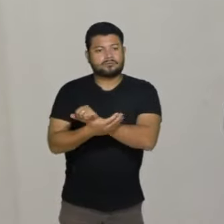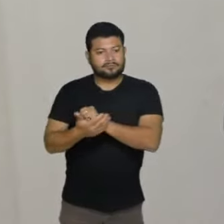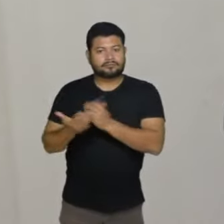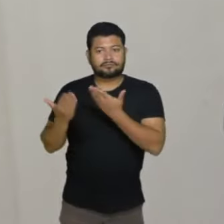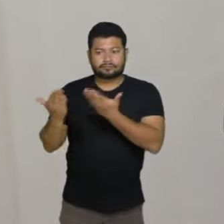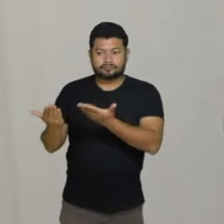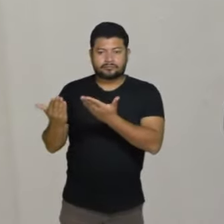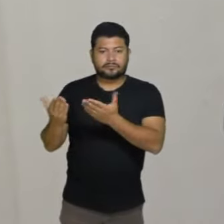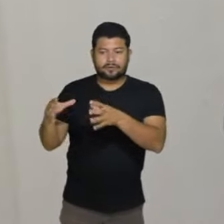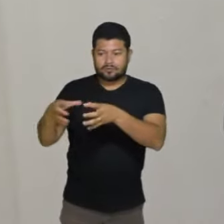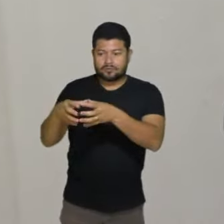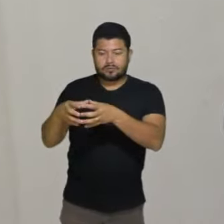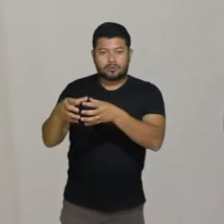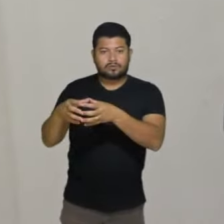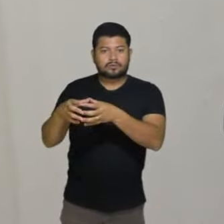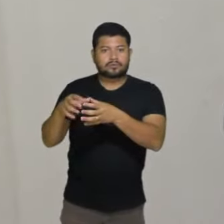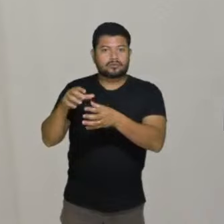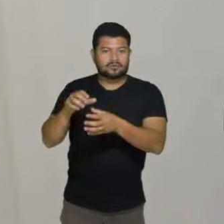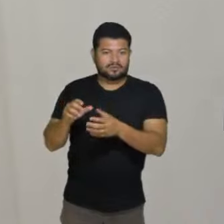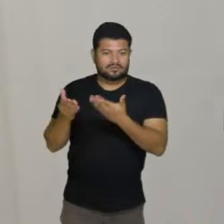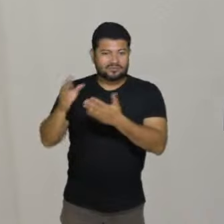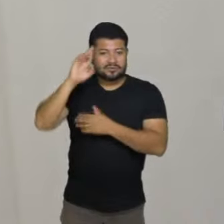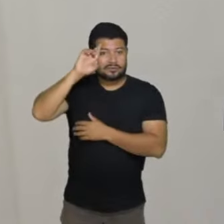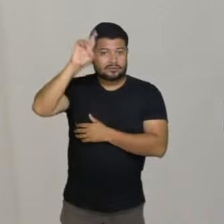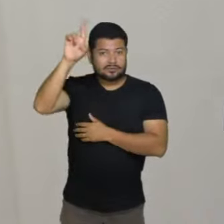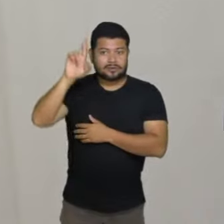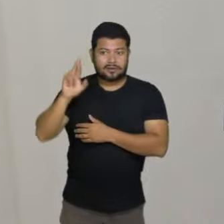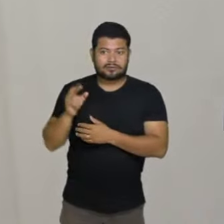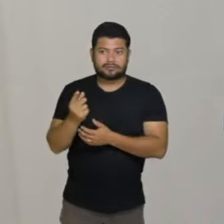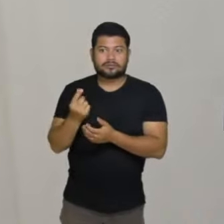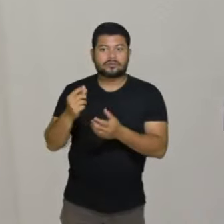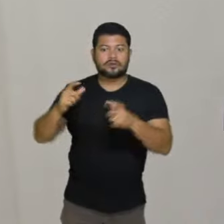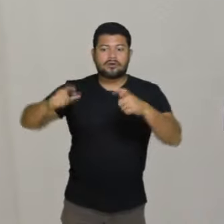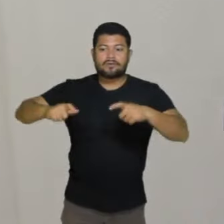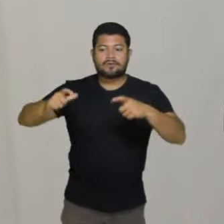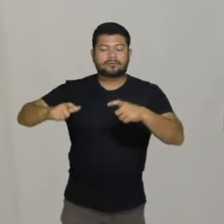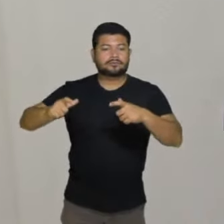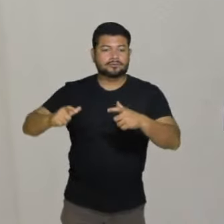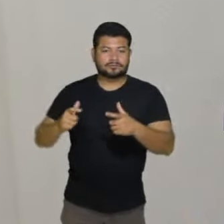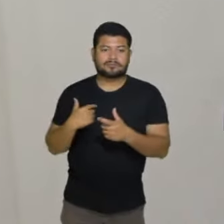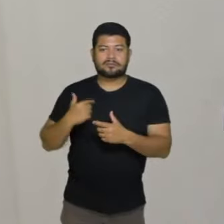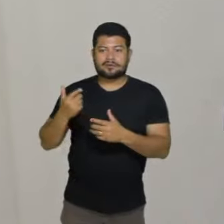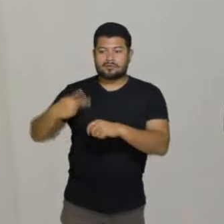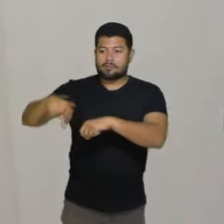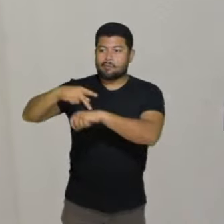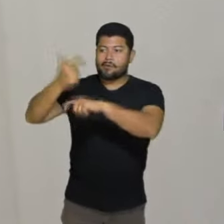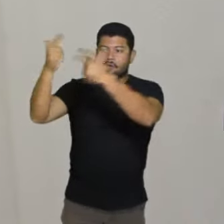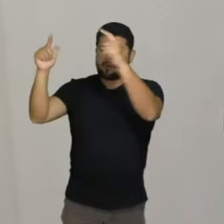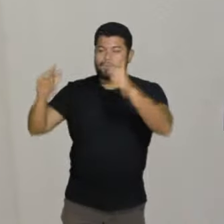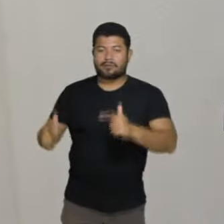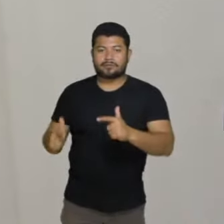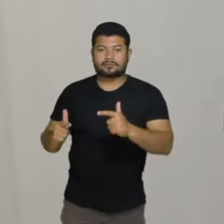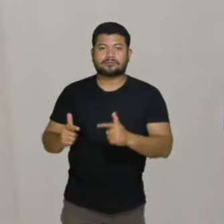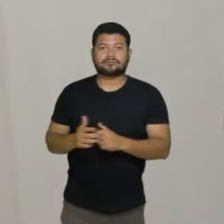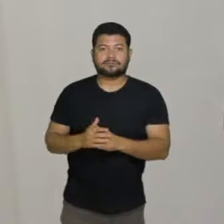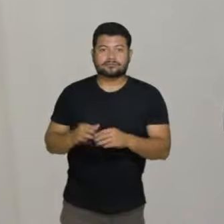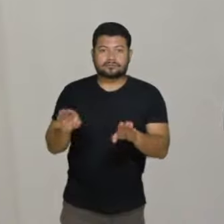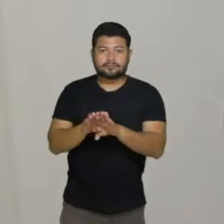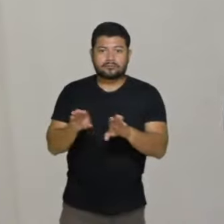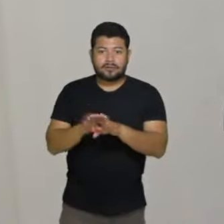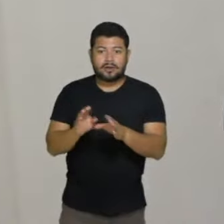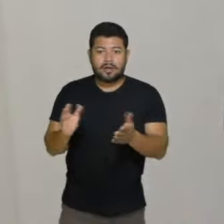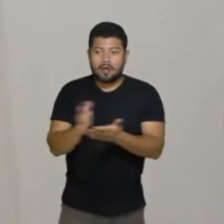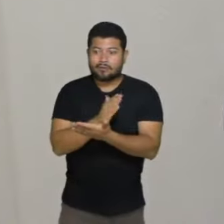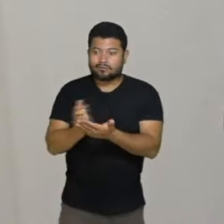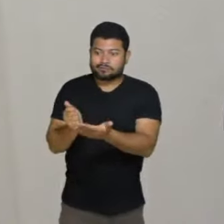executivos e eram mantidos em contas no exterior, em dinheiro vivo e na forma de terrenos e até